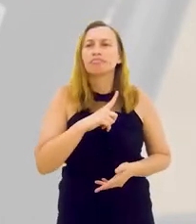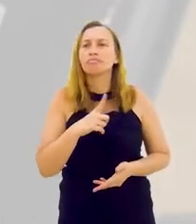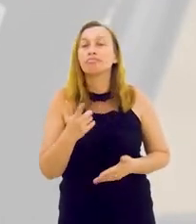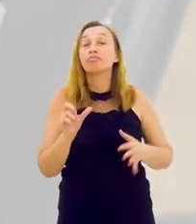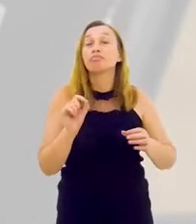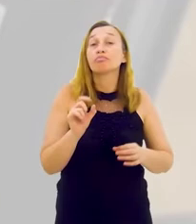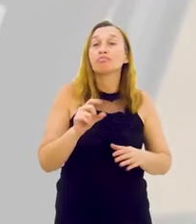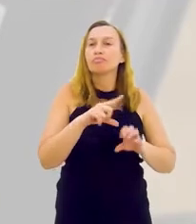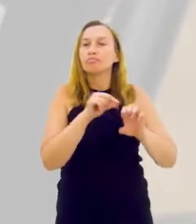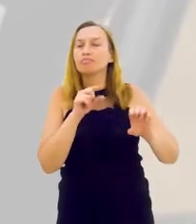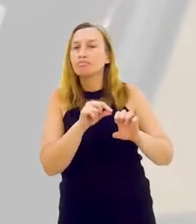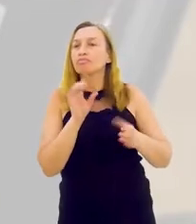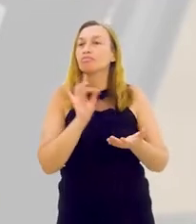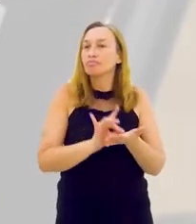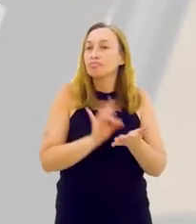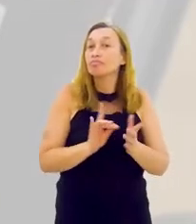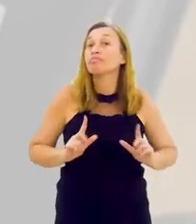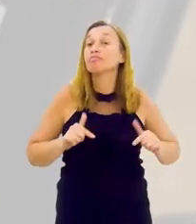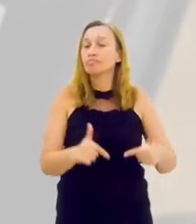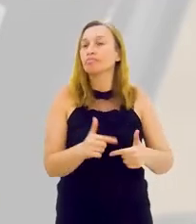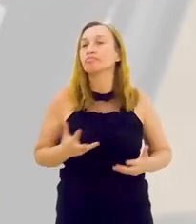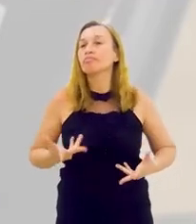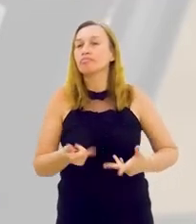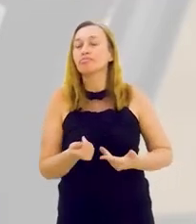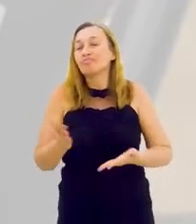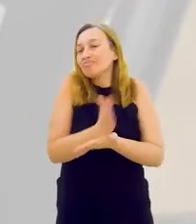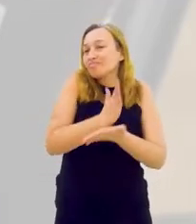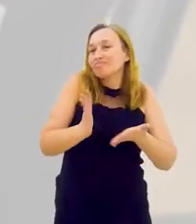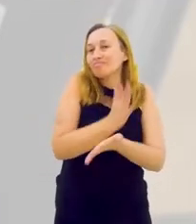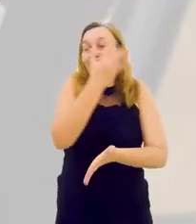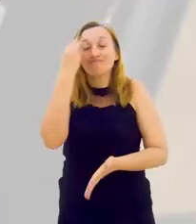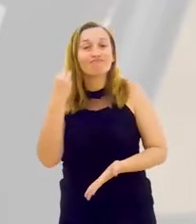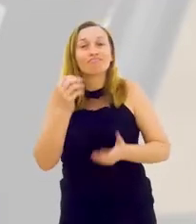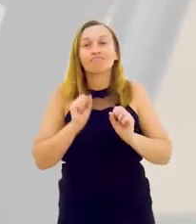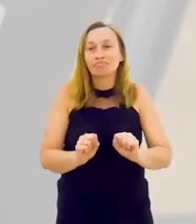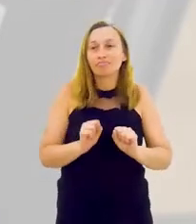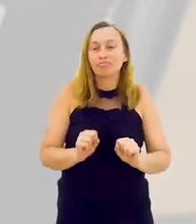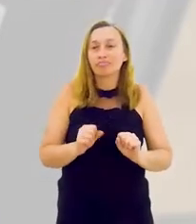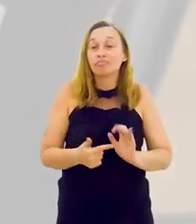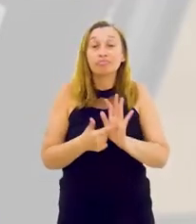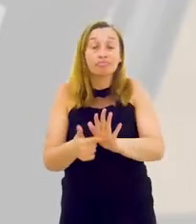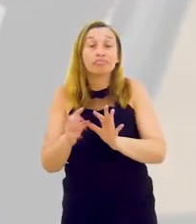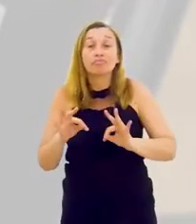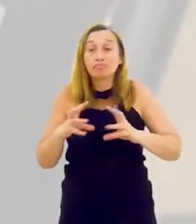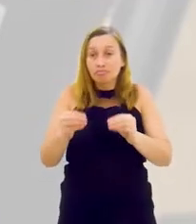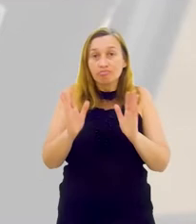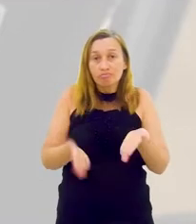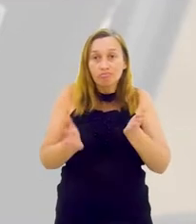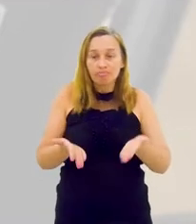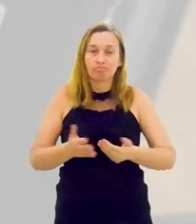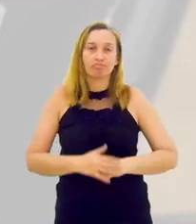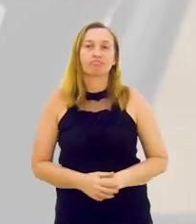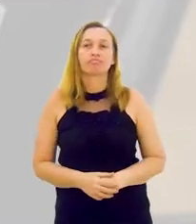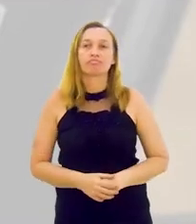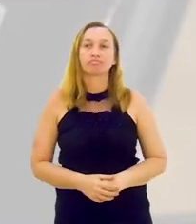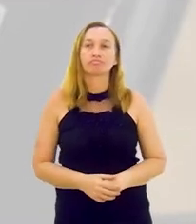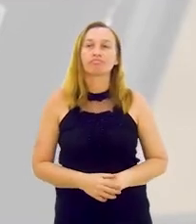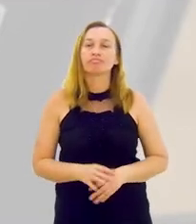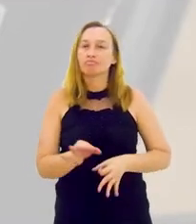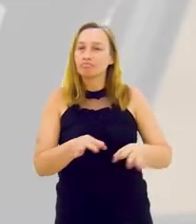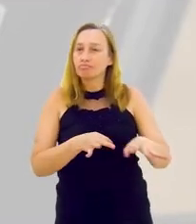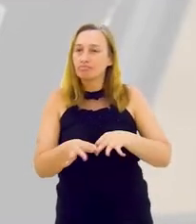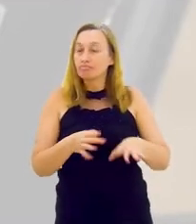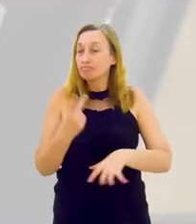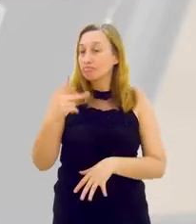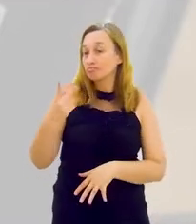já entregou que realmente funcionou? Às vezes elas são esquecidas. Você pode trazer tudo para hoje que vão facilitar que você